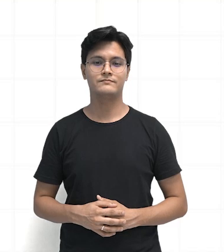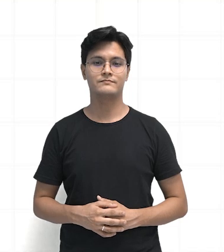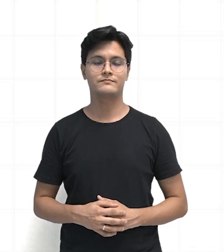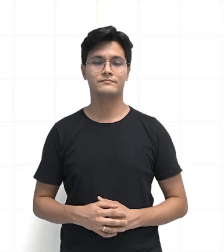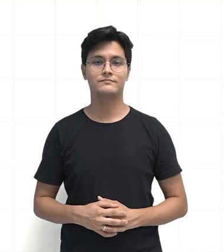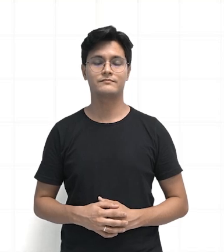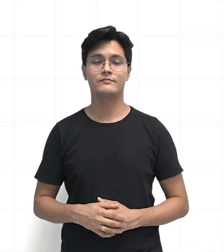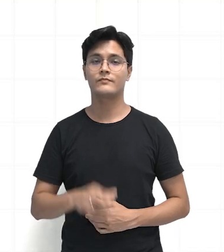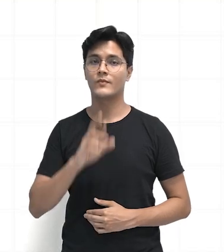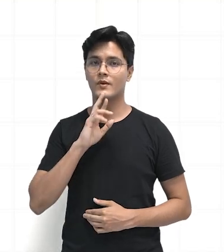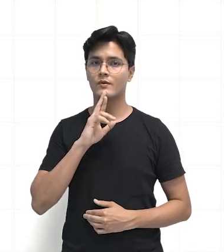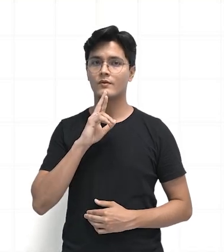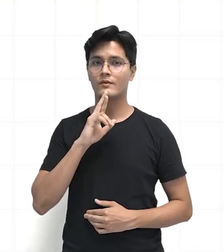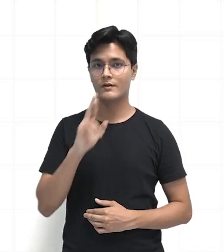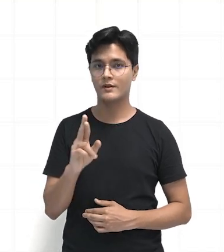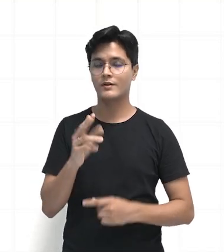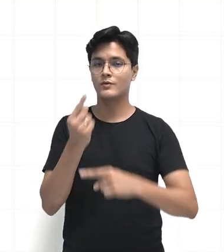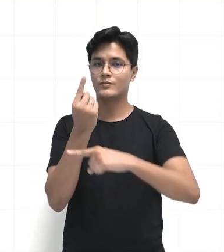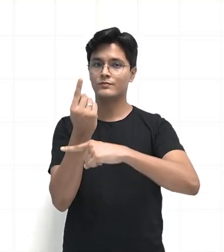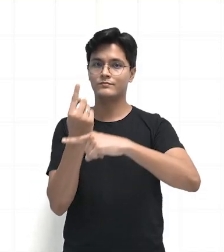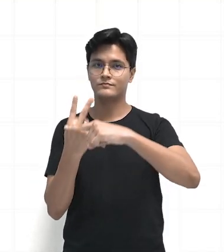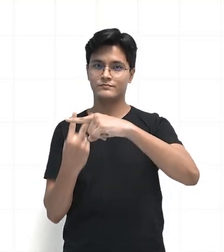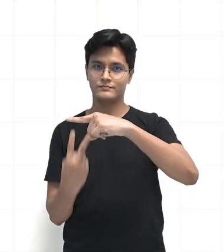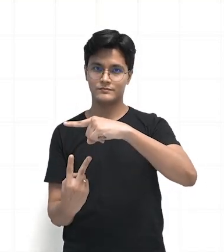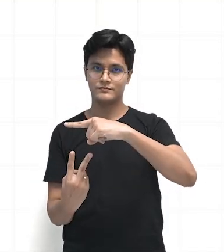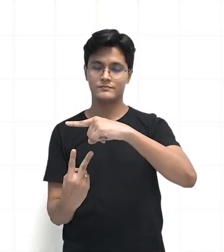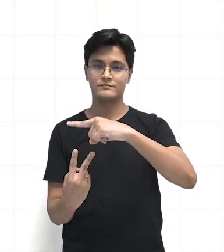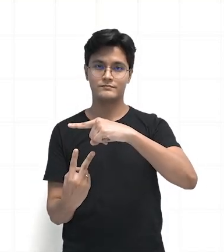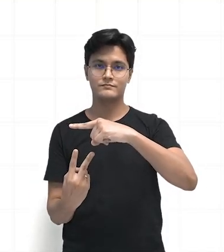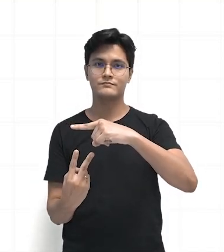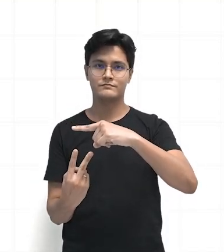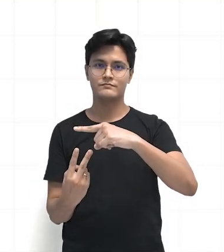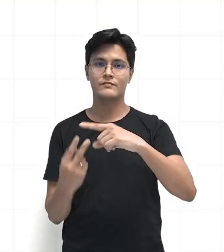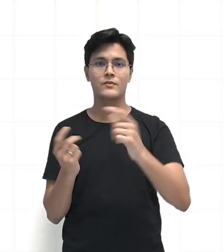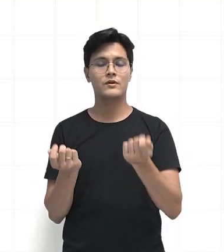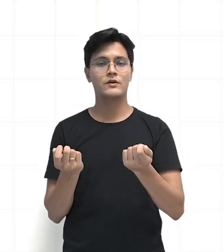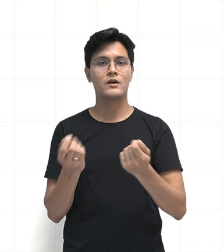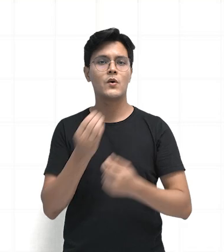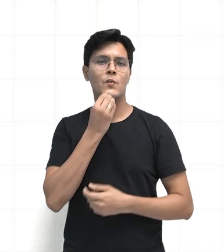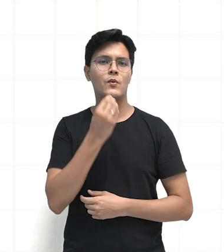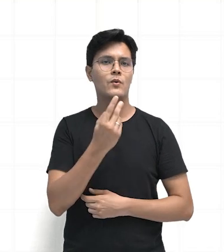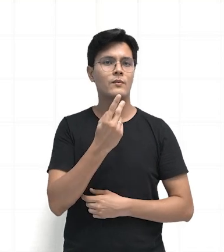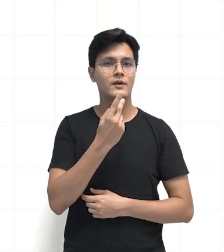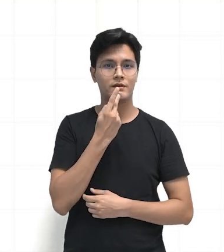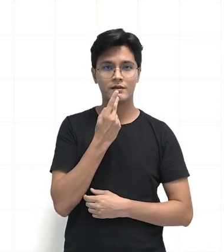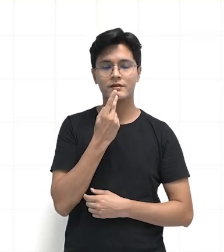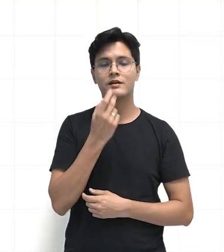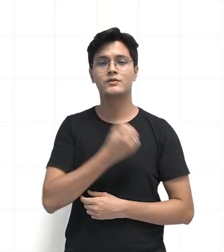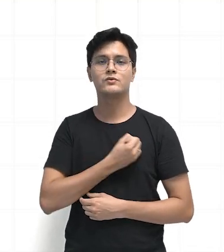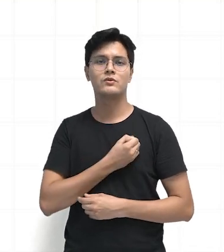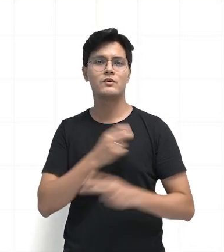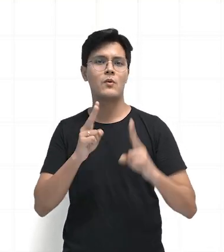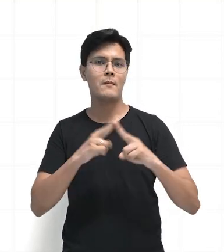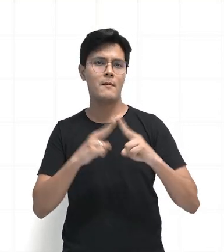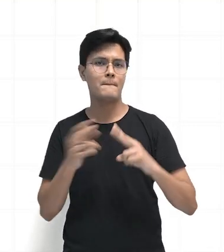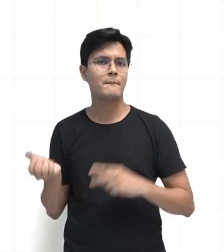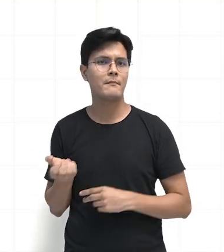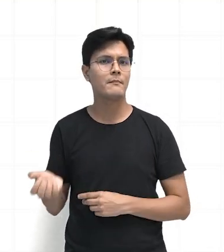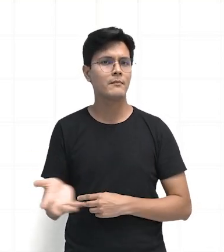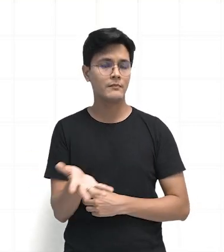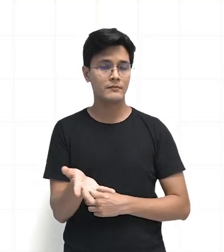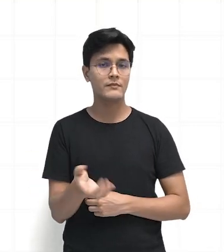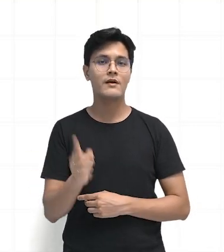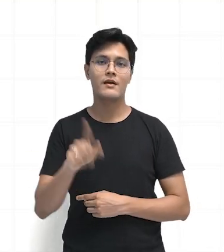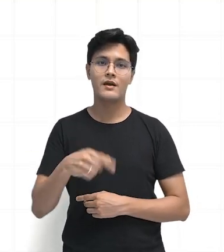O resultado, então, é 1 a cada 2. Qual a probabilidade de ocorrer um número par no lançamento de um dado? É